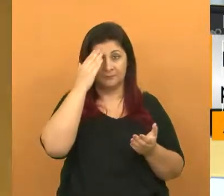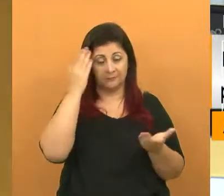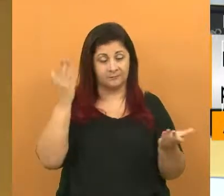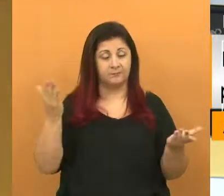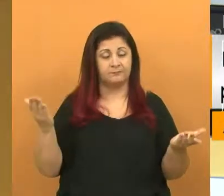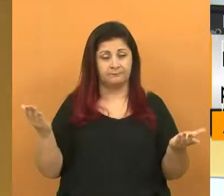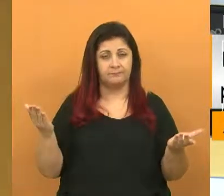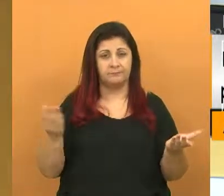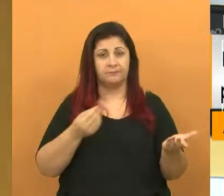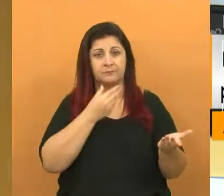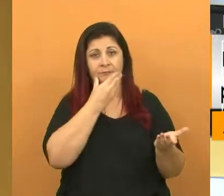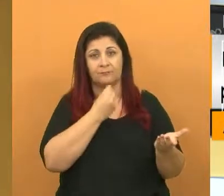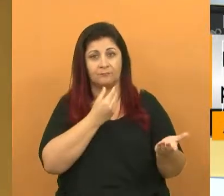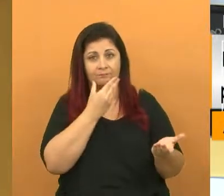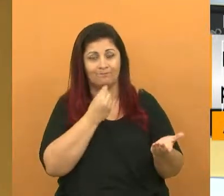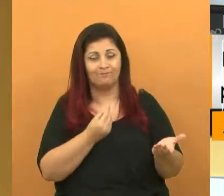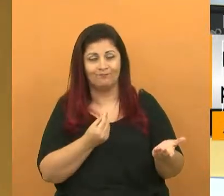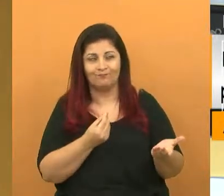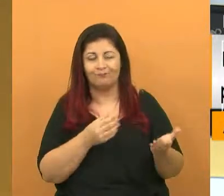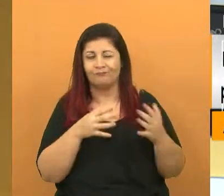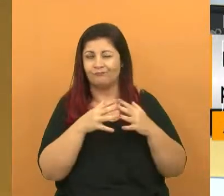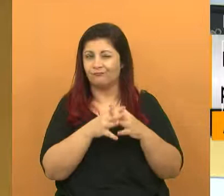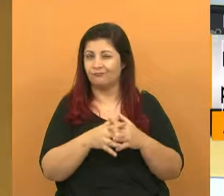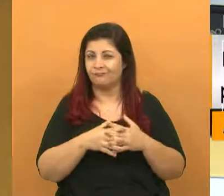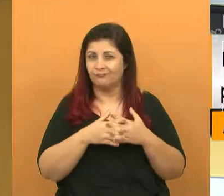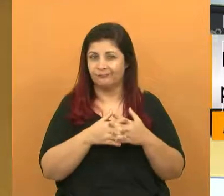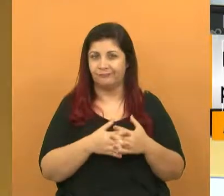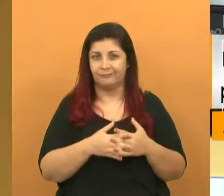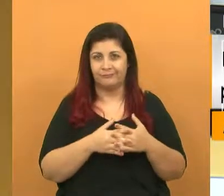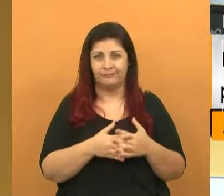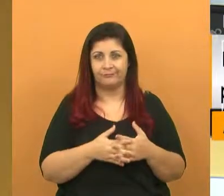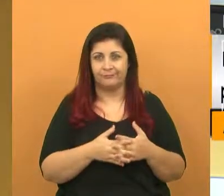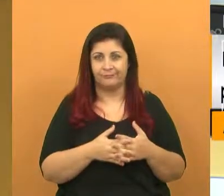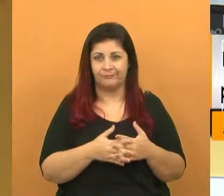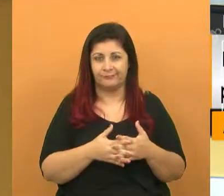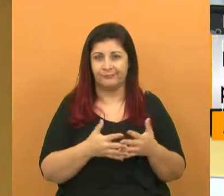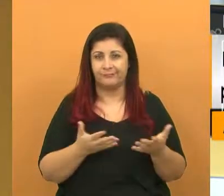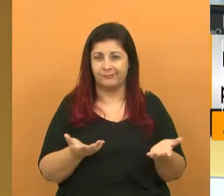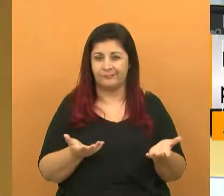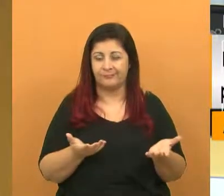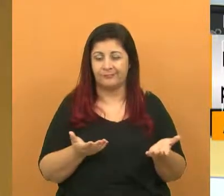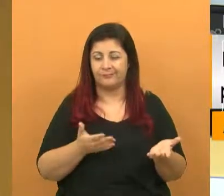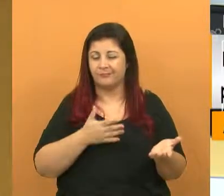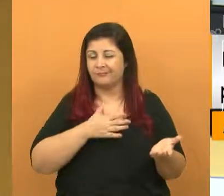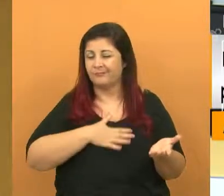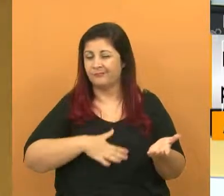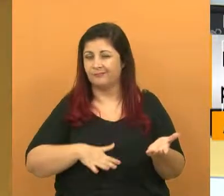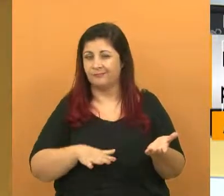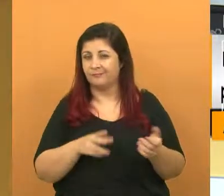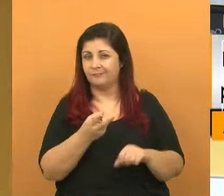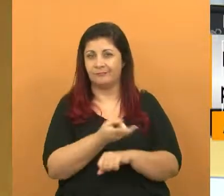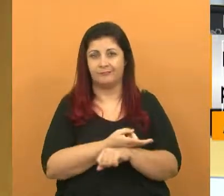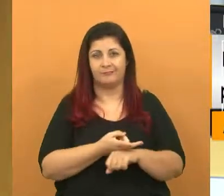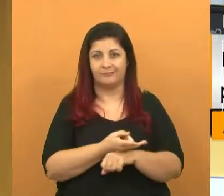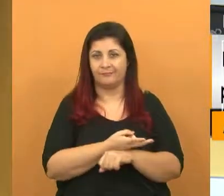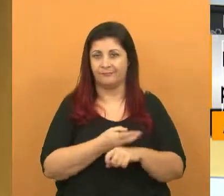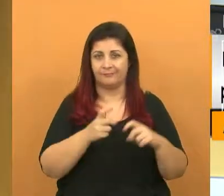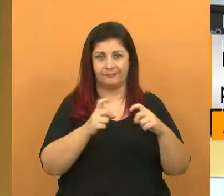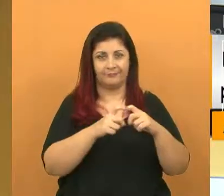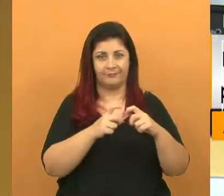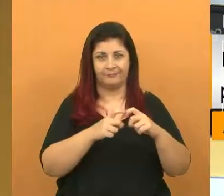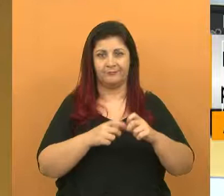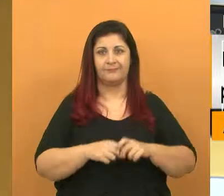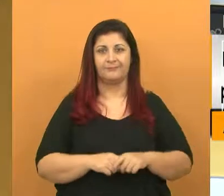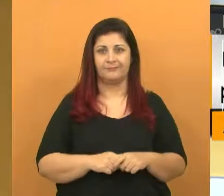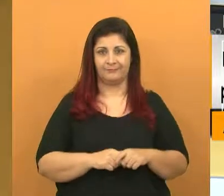senhores, homens, têm uma dificuldade, tanto histórica e cultural, a procurar o médico, como